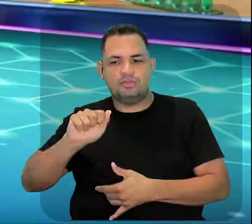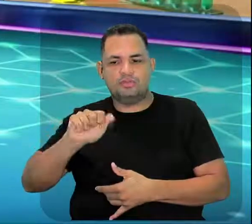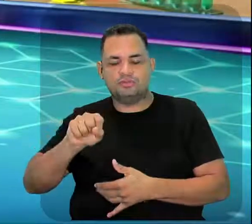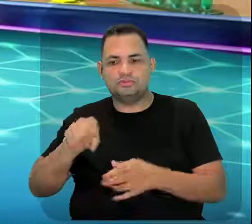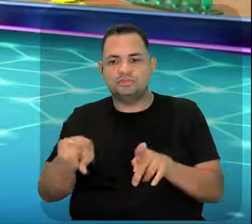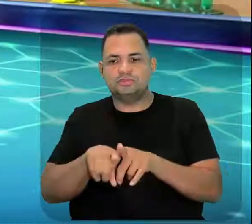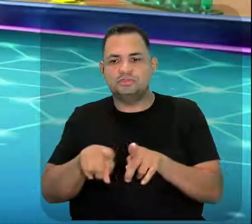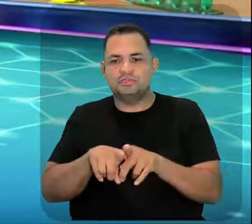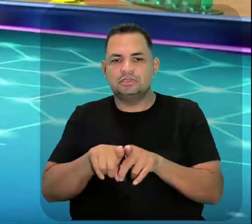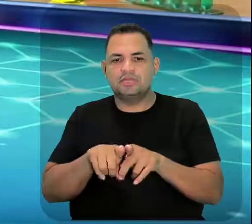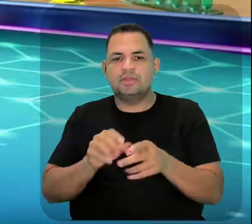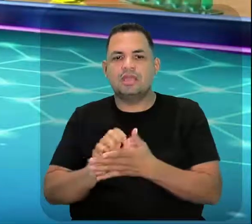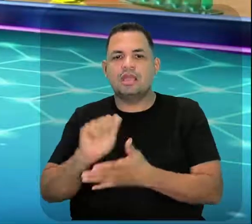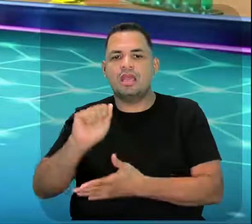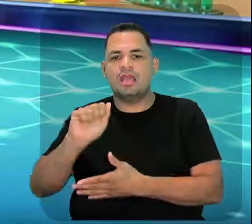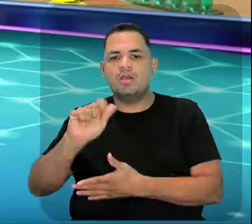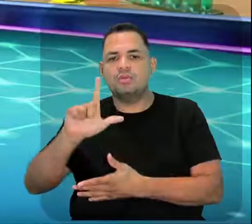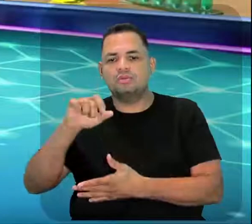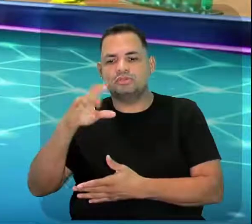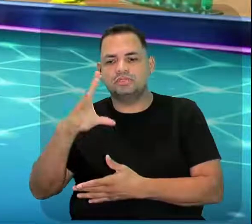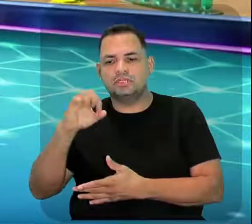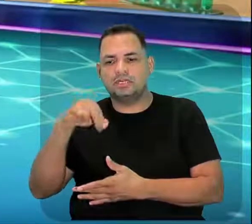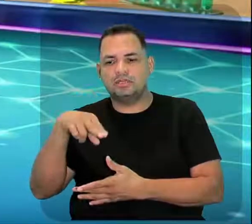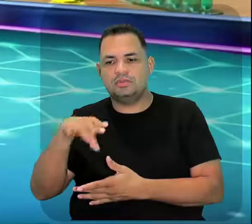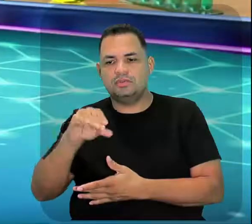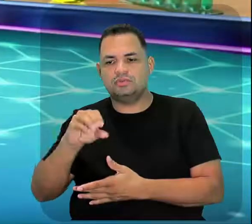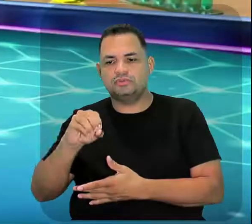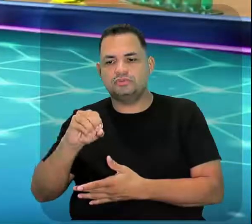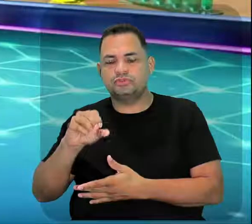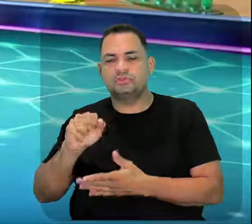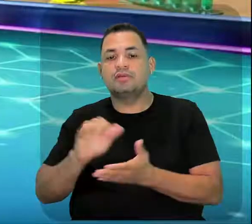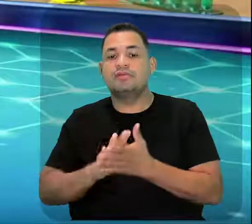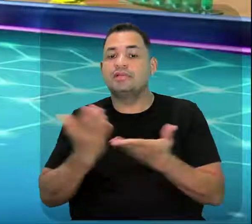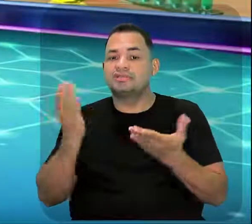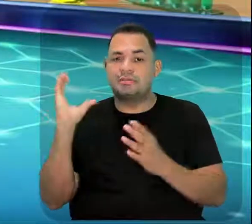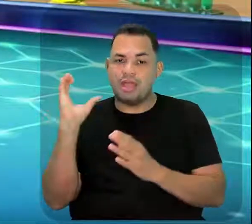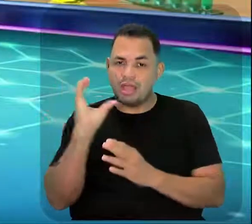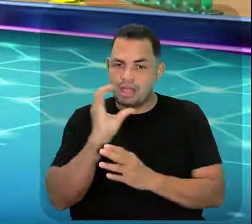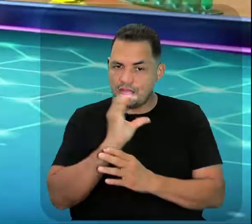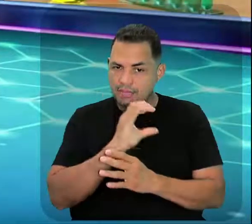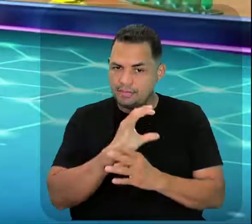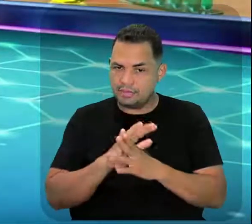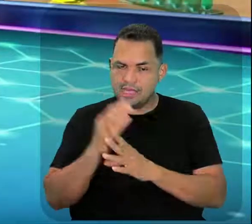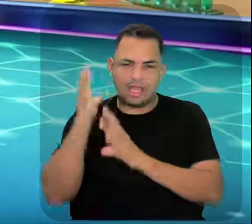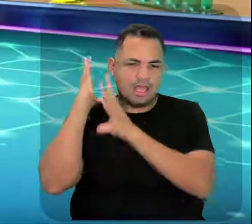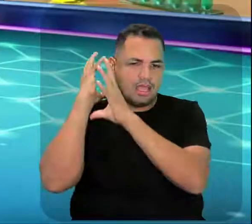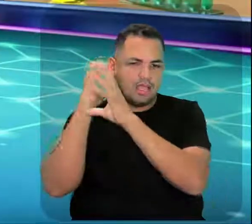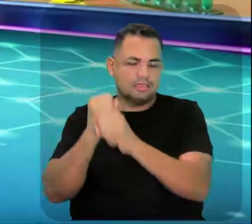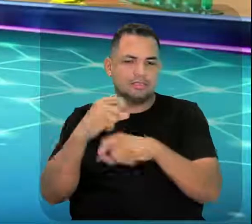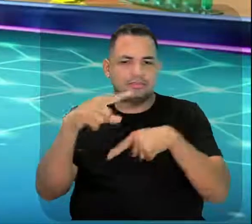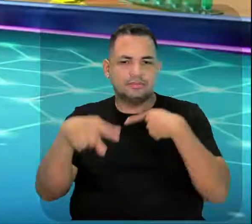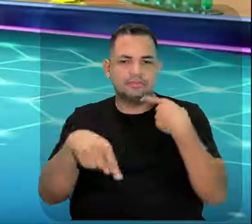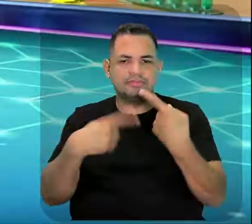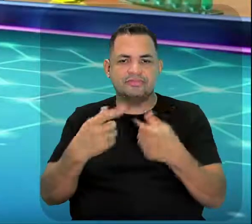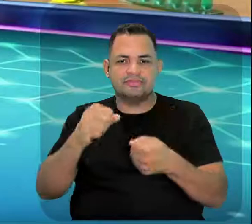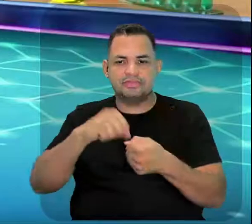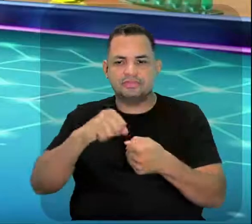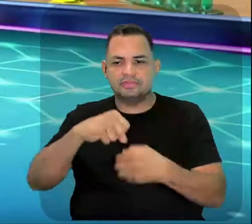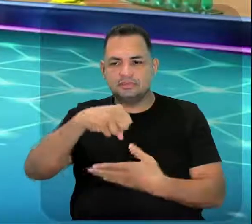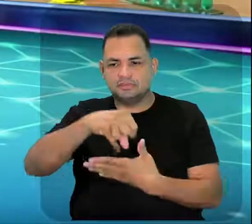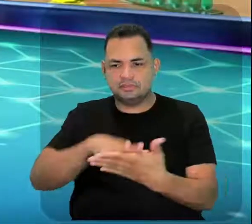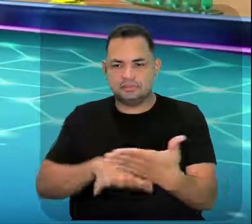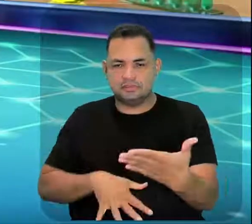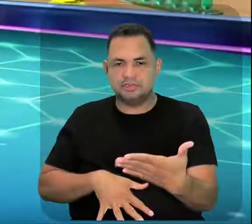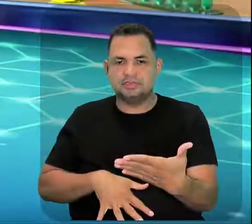em alcenos. A gente vai fazer aquela leve revisão para vocês poderem ir para a atividade de